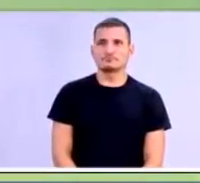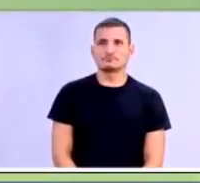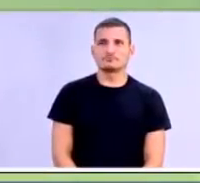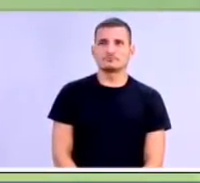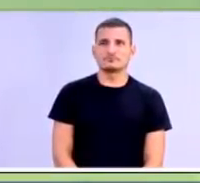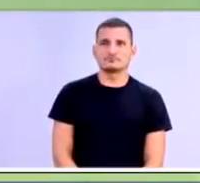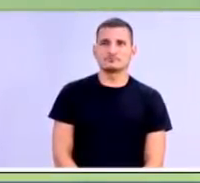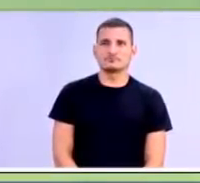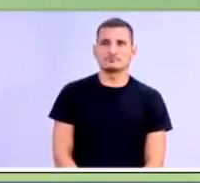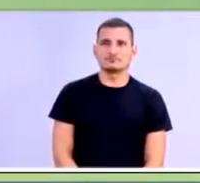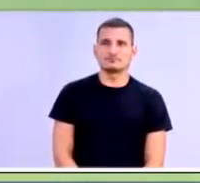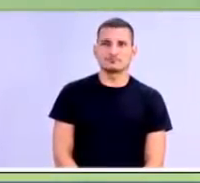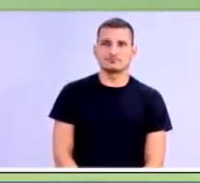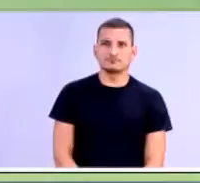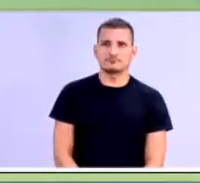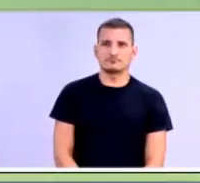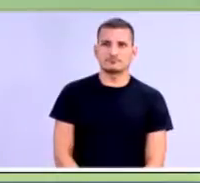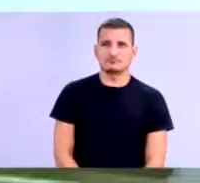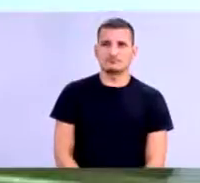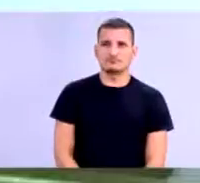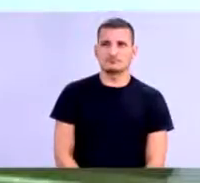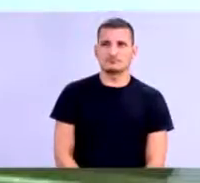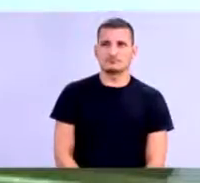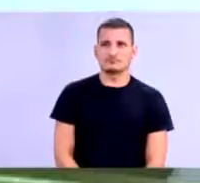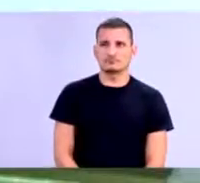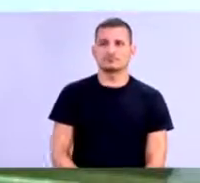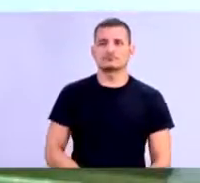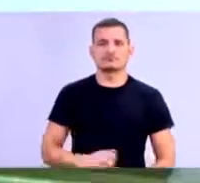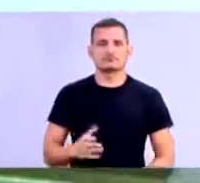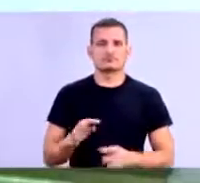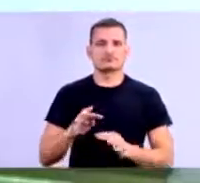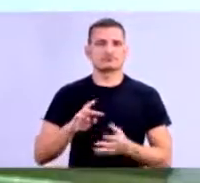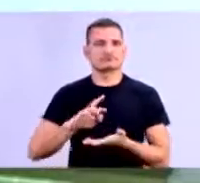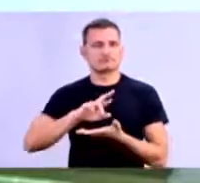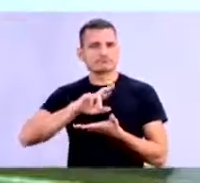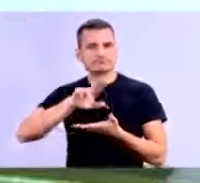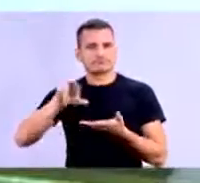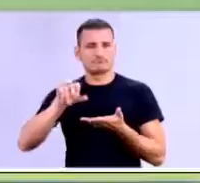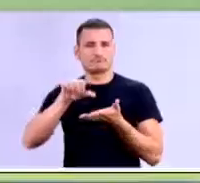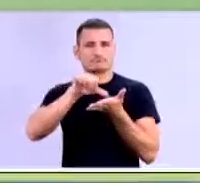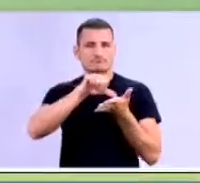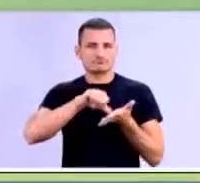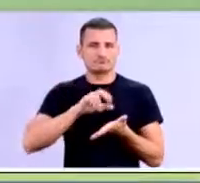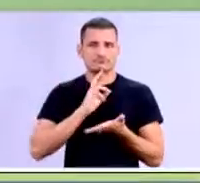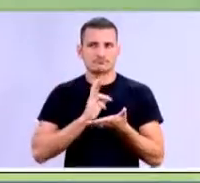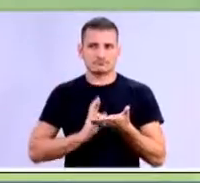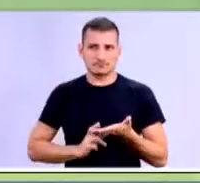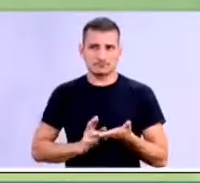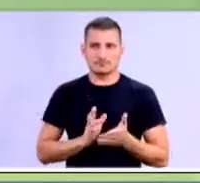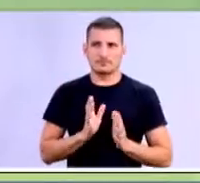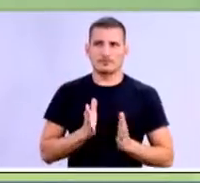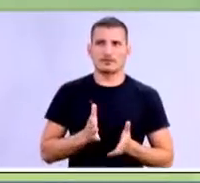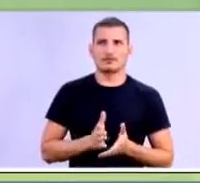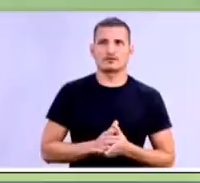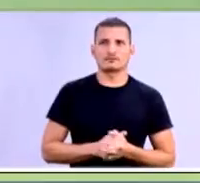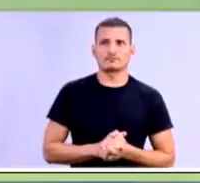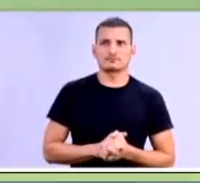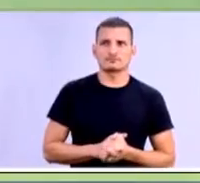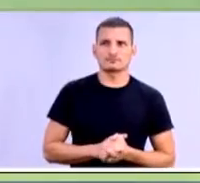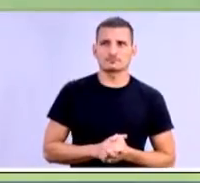algumas respostas, porque muitos polos responderam, então vamos selecionando aqui. A segunda